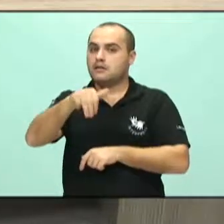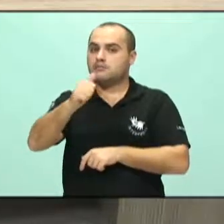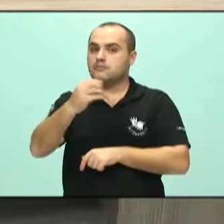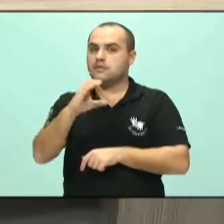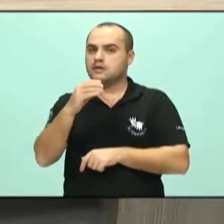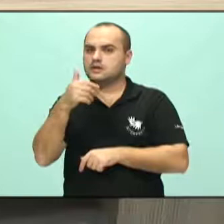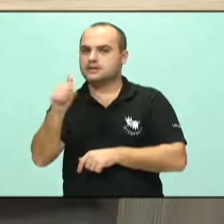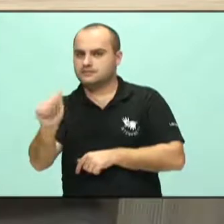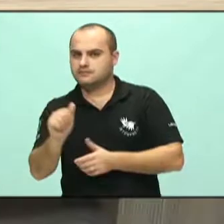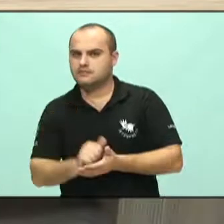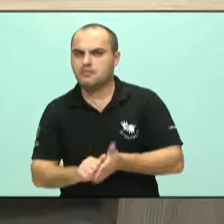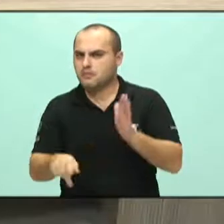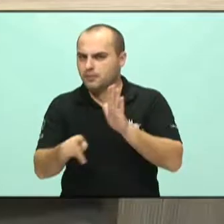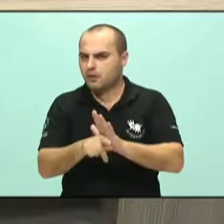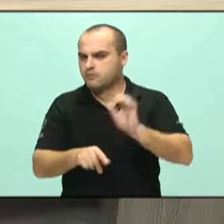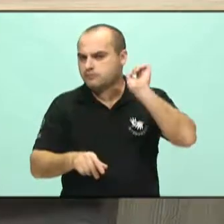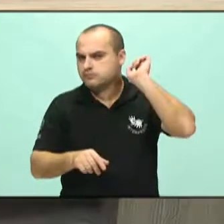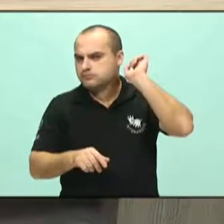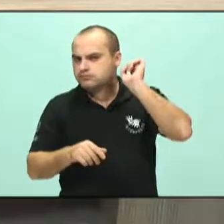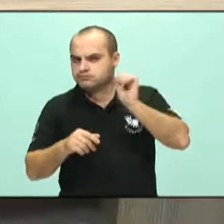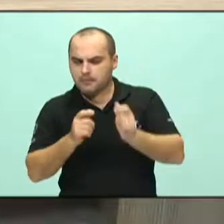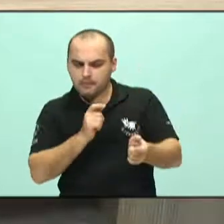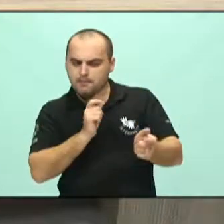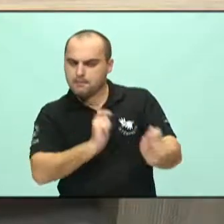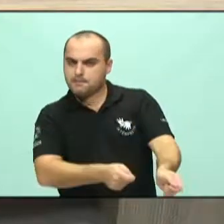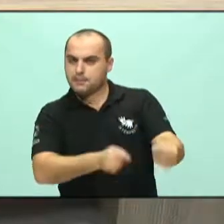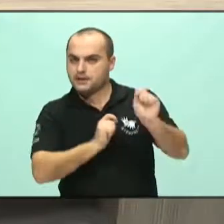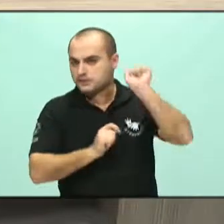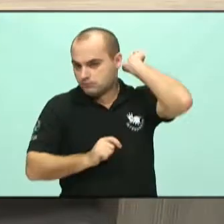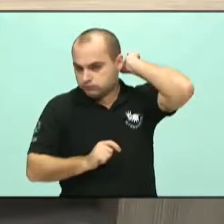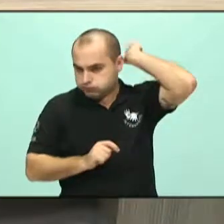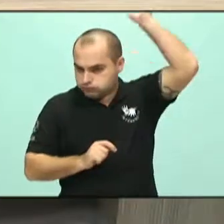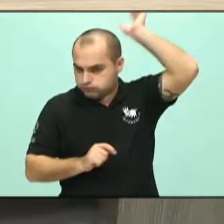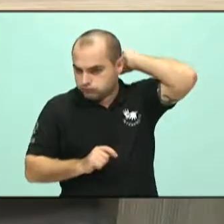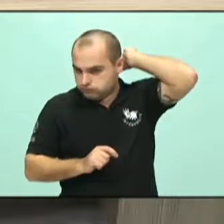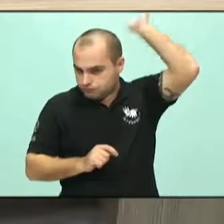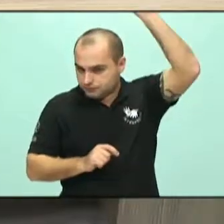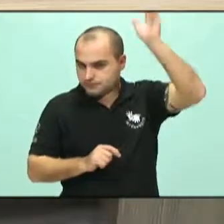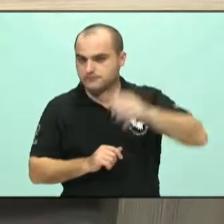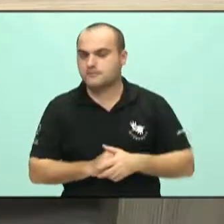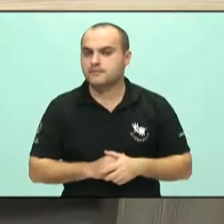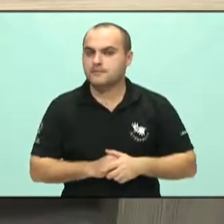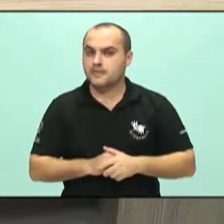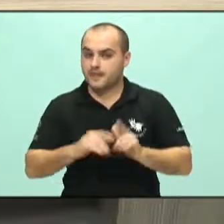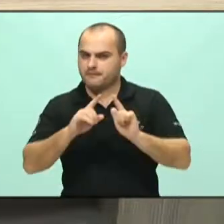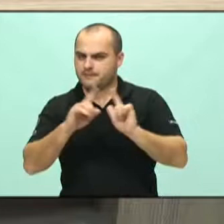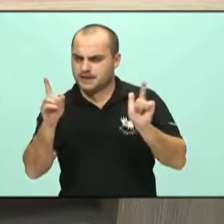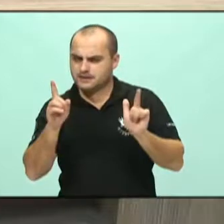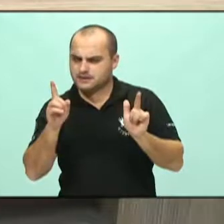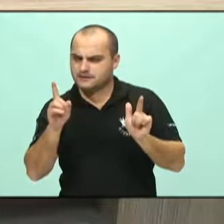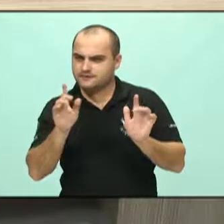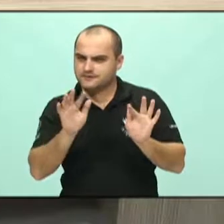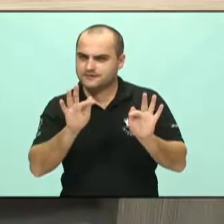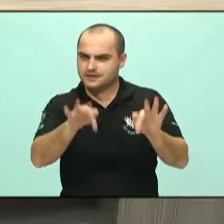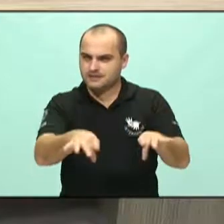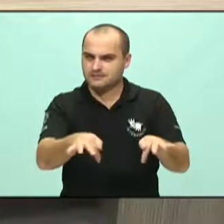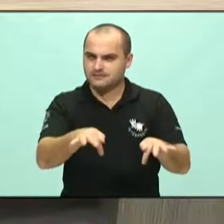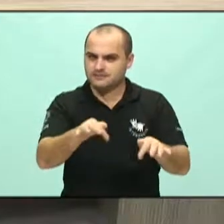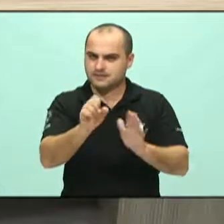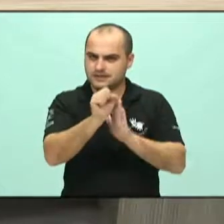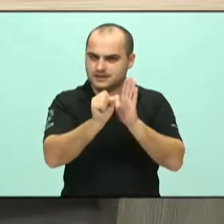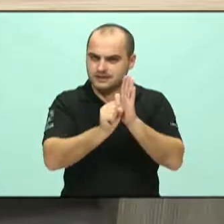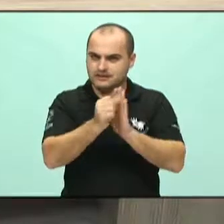Mas como no final do século XVIII, que é a época que eu estou falando, essa pesca da baleia